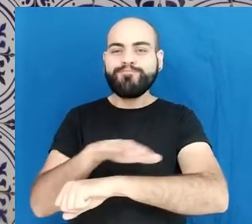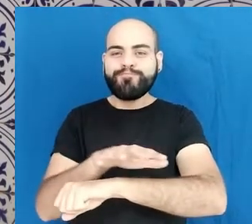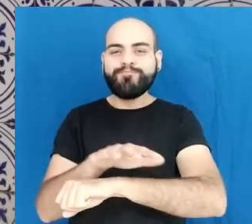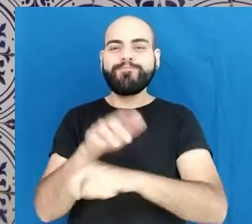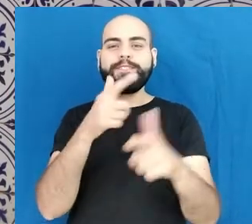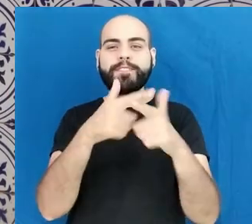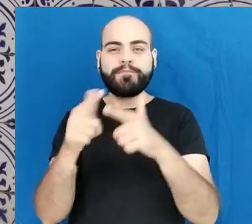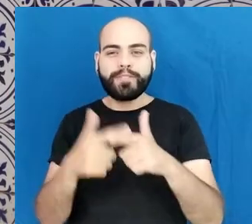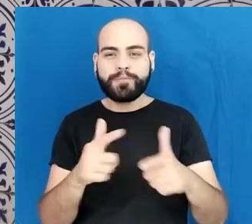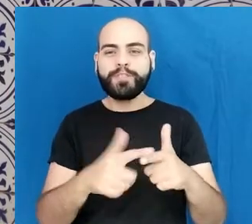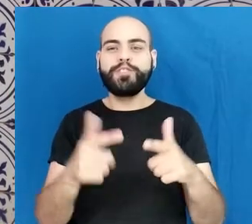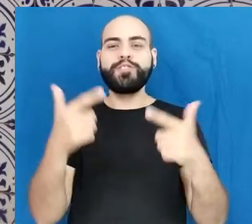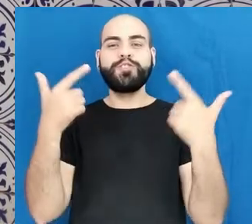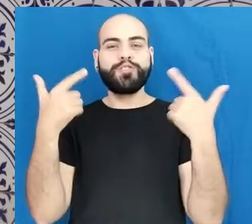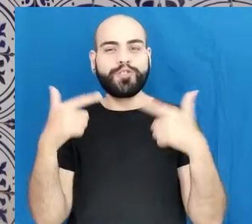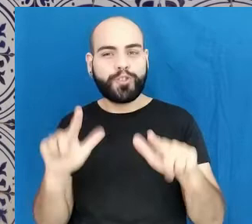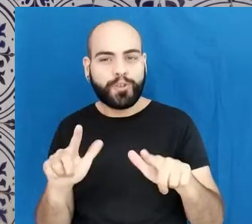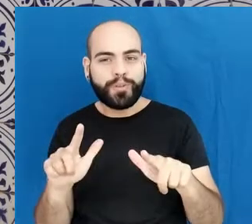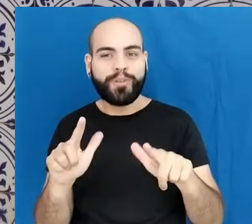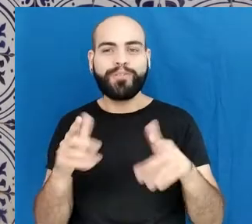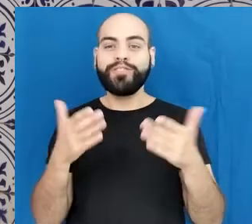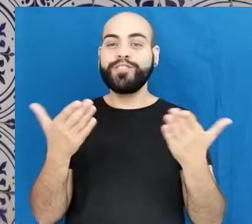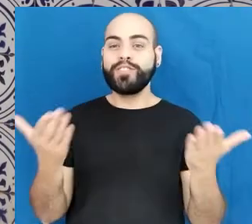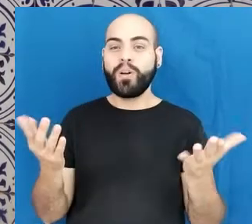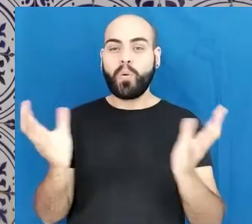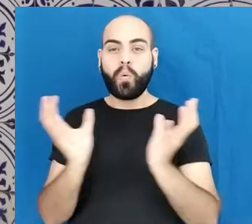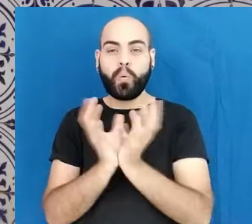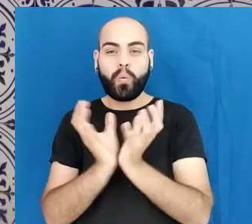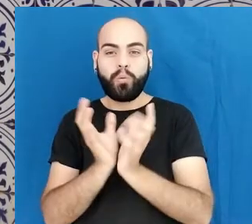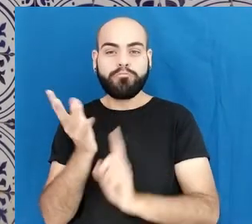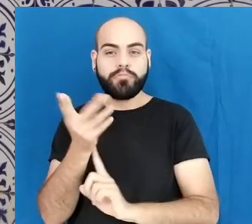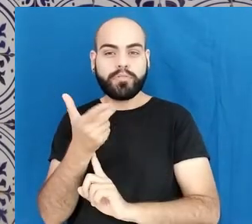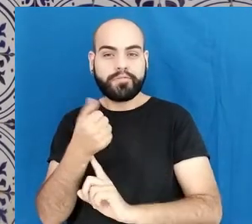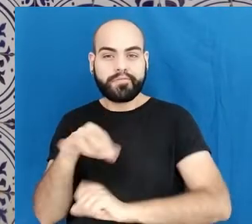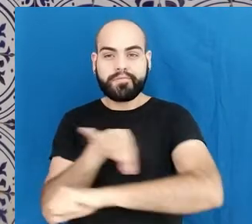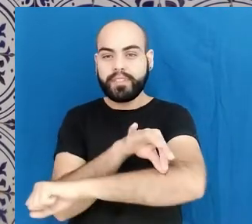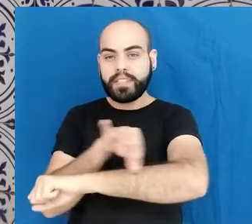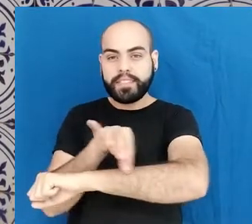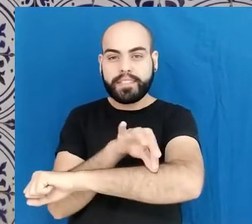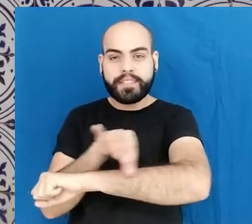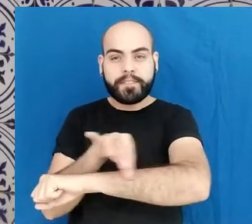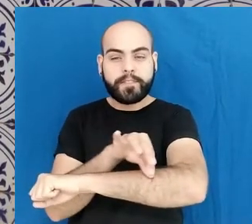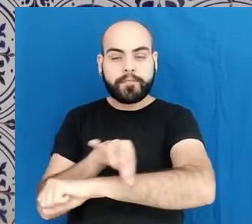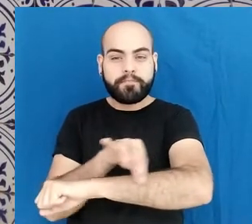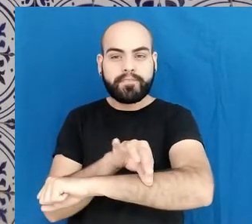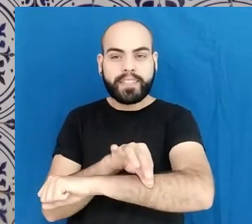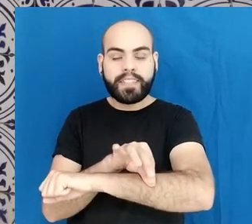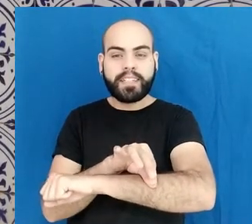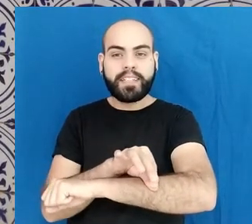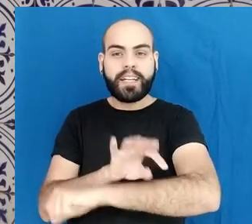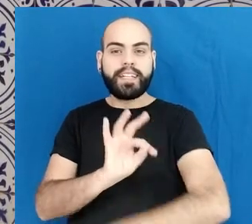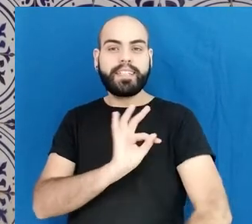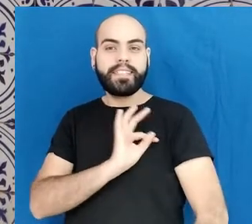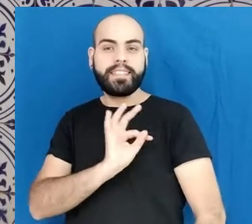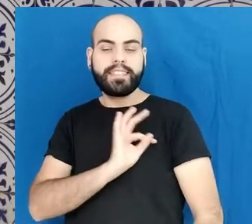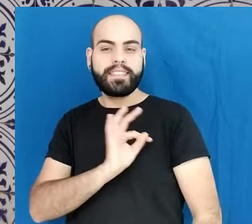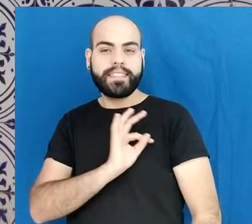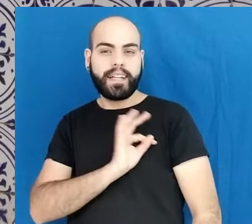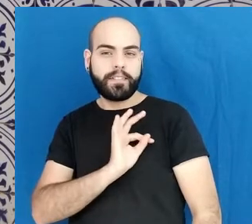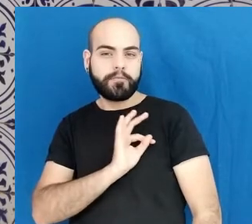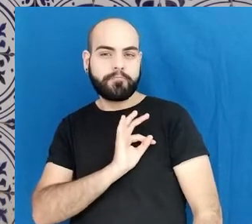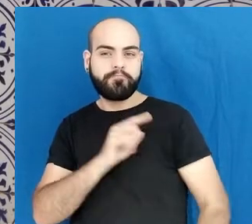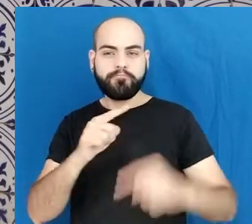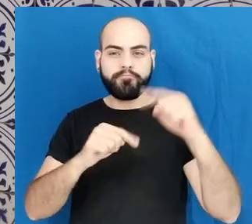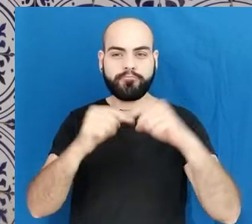novamente depredados e degradados. Vendo essa situação crítica, um grupo de artistas, arquitetos, técnicos da área da cultura e